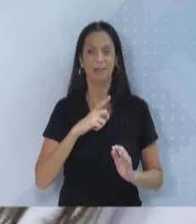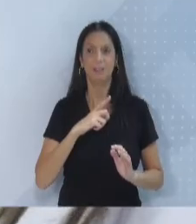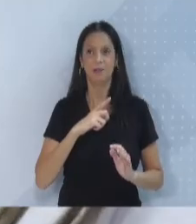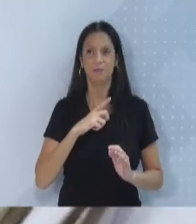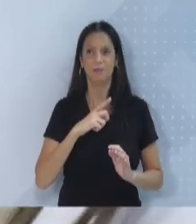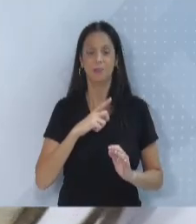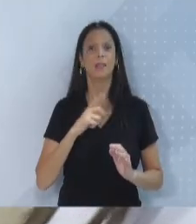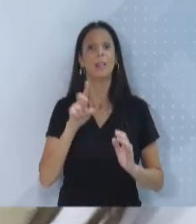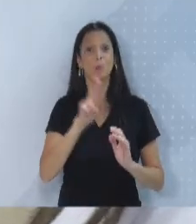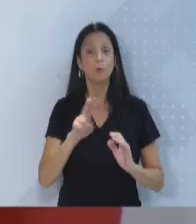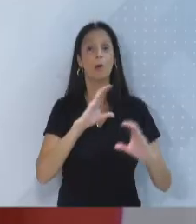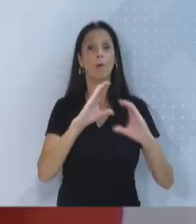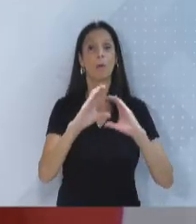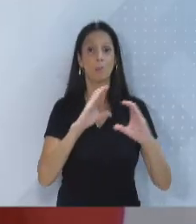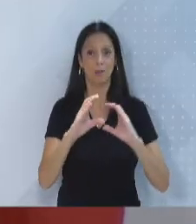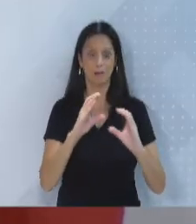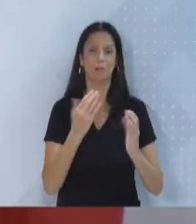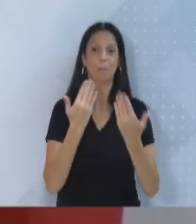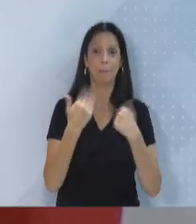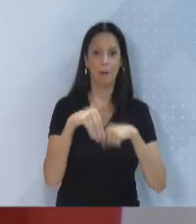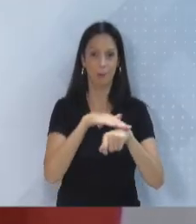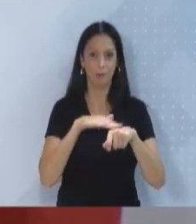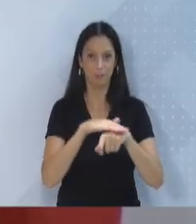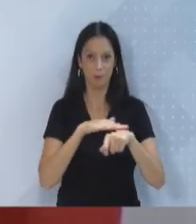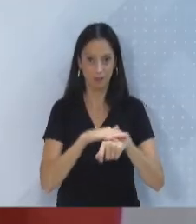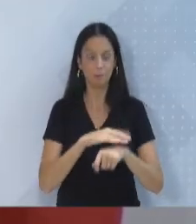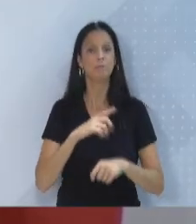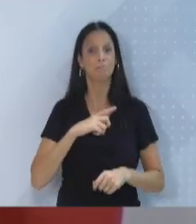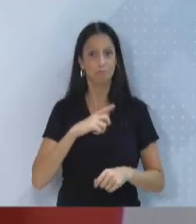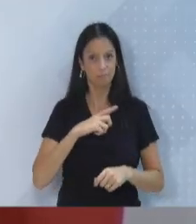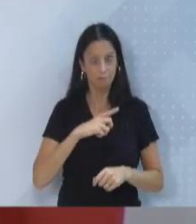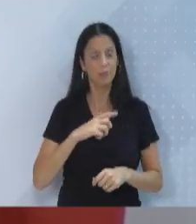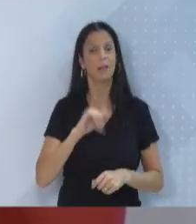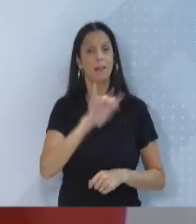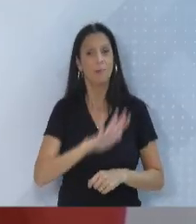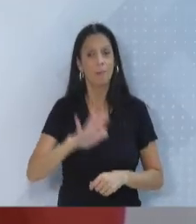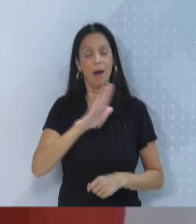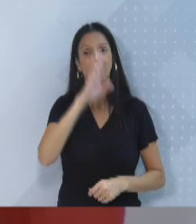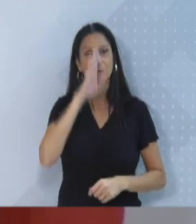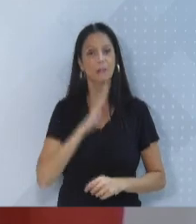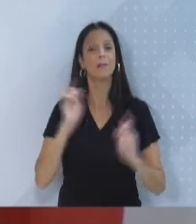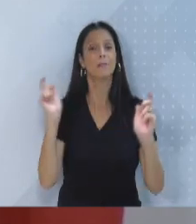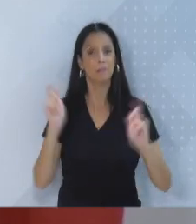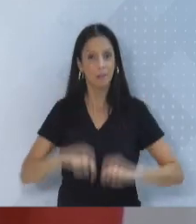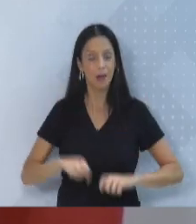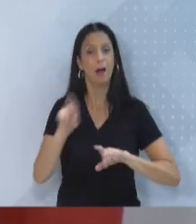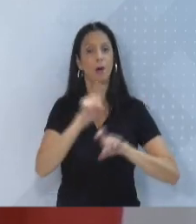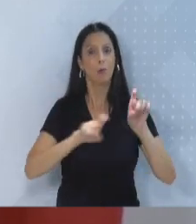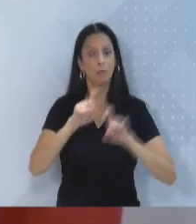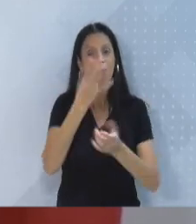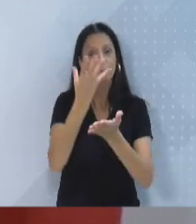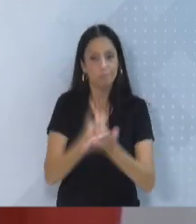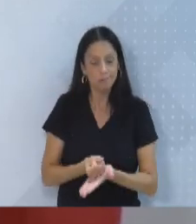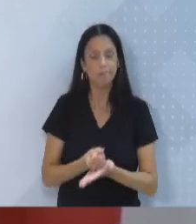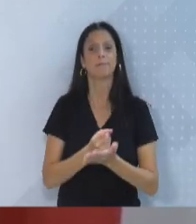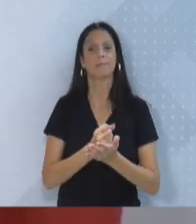comunicação alternativa. Também é uma biblioteca de figuras gratuitas, tá? Então, esse material aqui, todo gratuito.